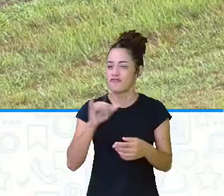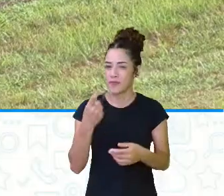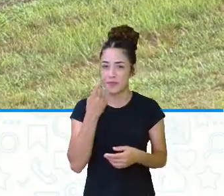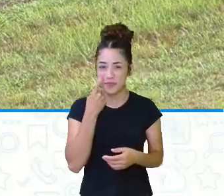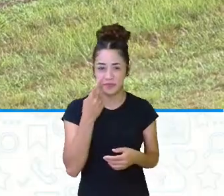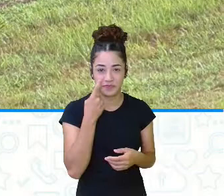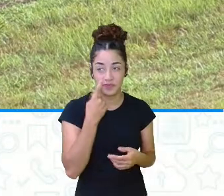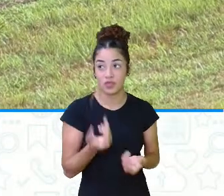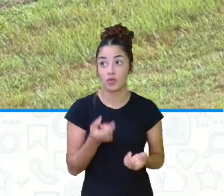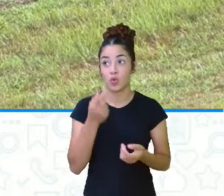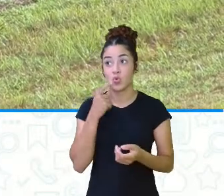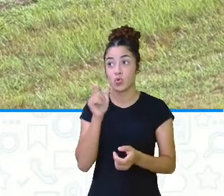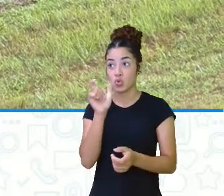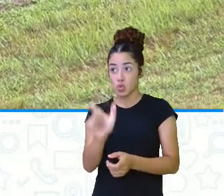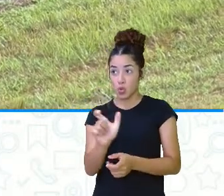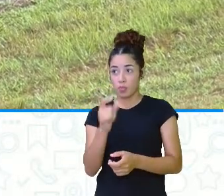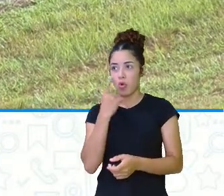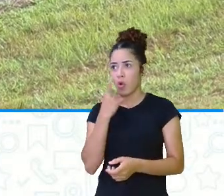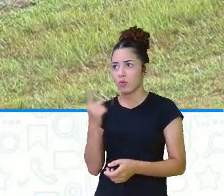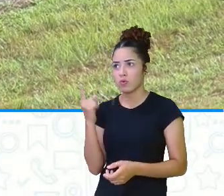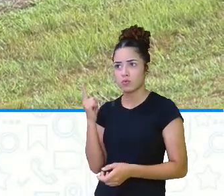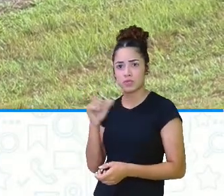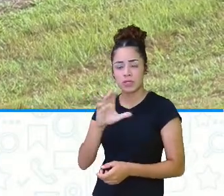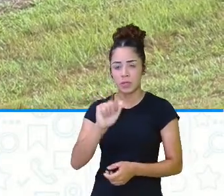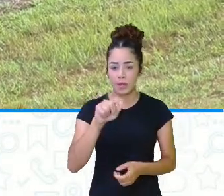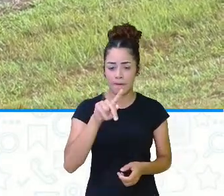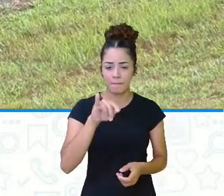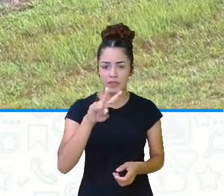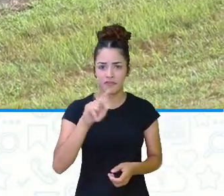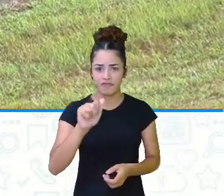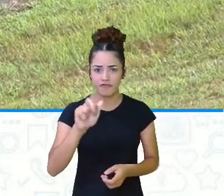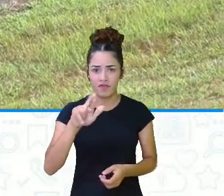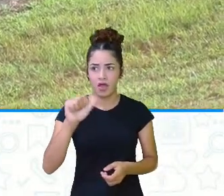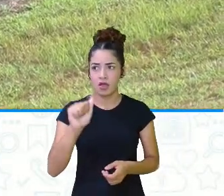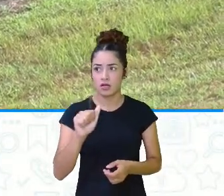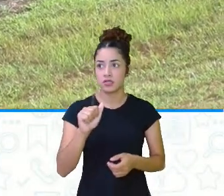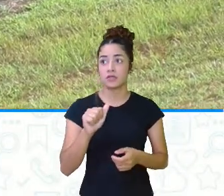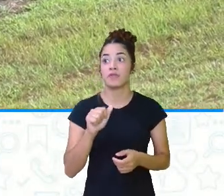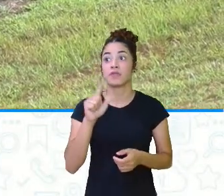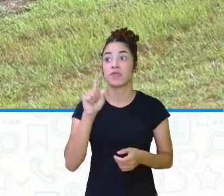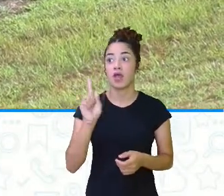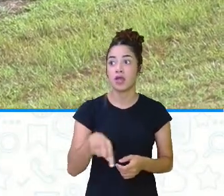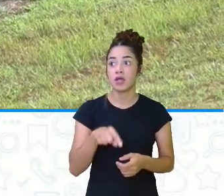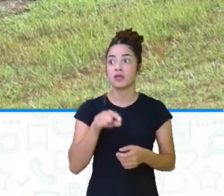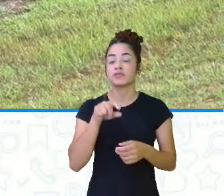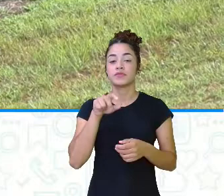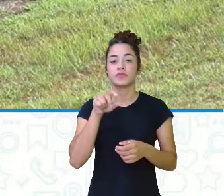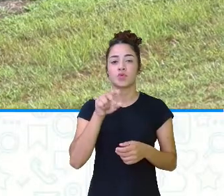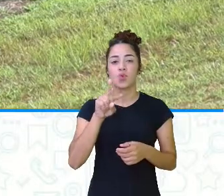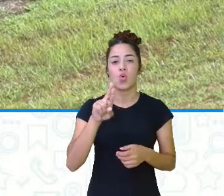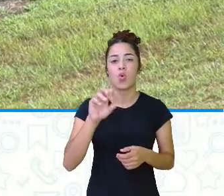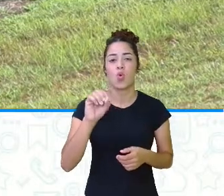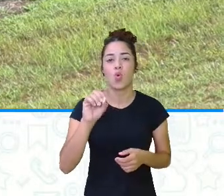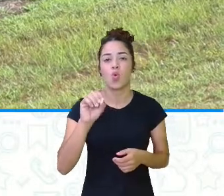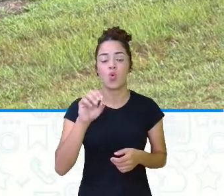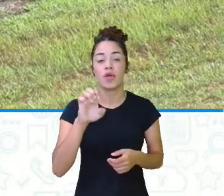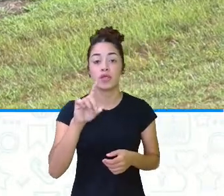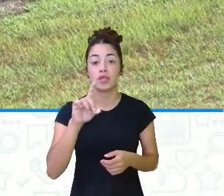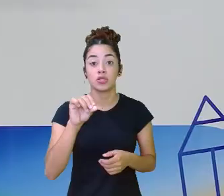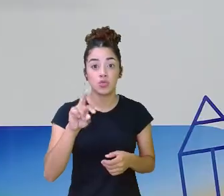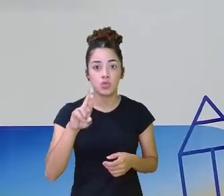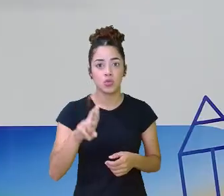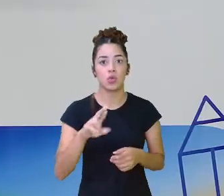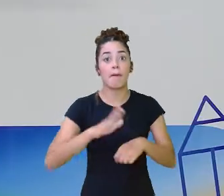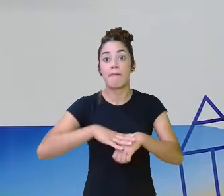a capivara ou capincho é um roedor, é um dos maiores roedores que a gente tem no mundo e a